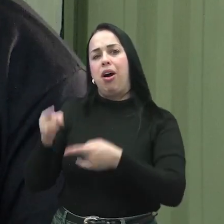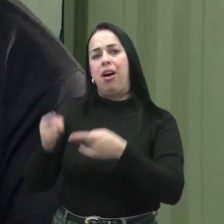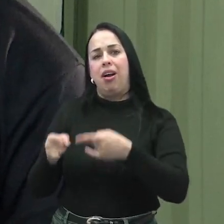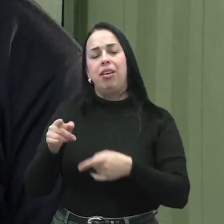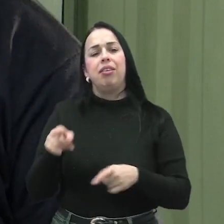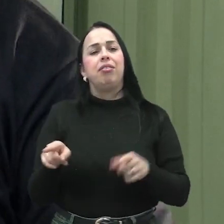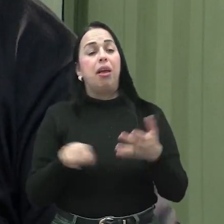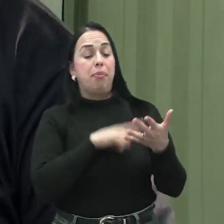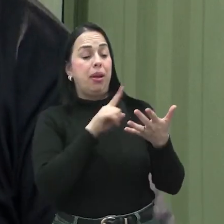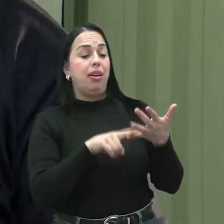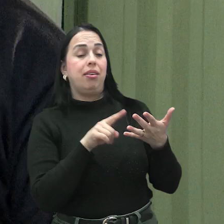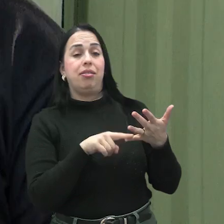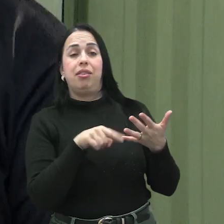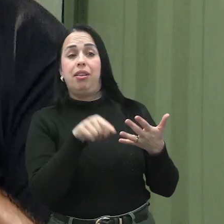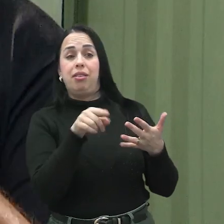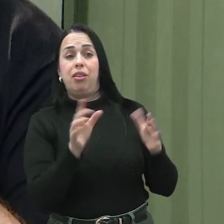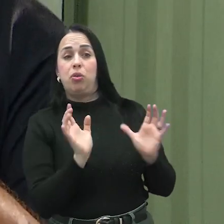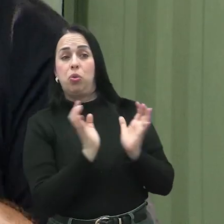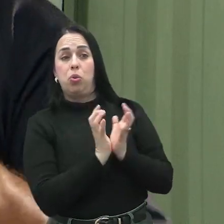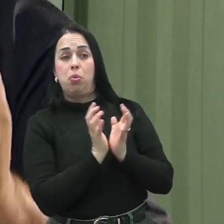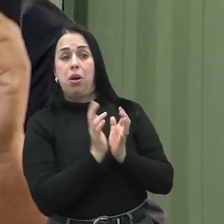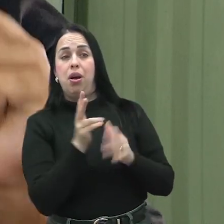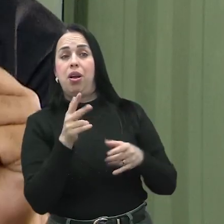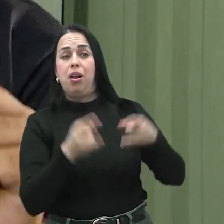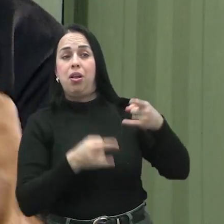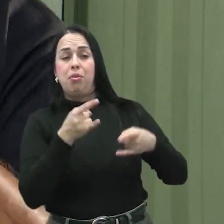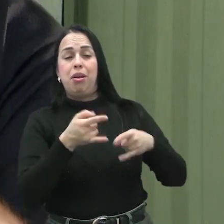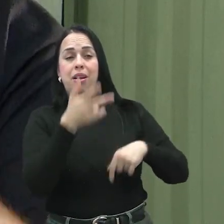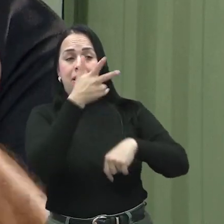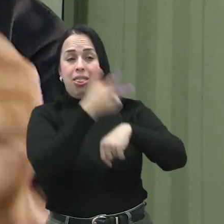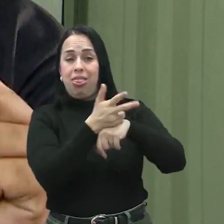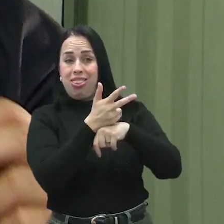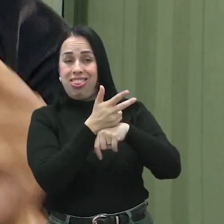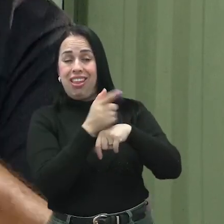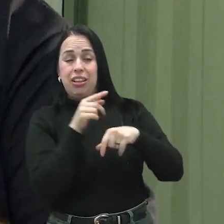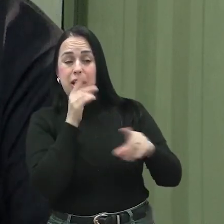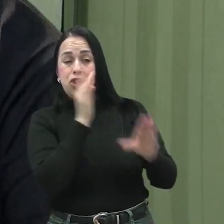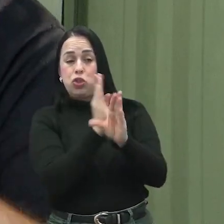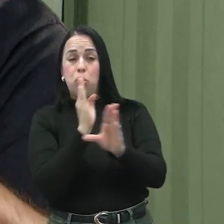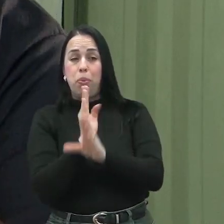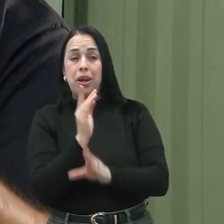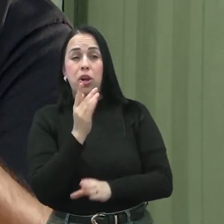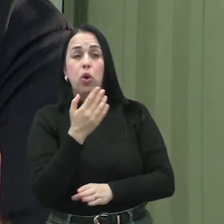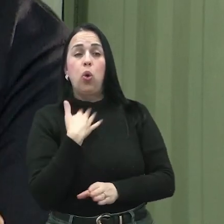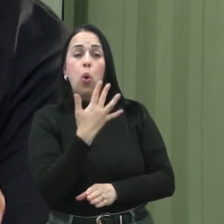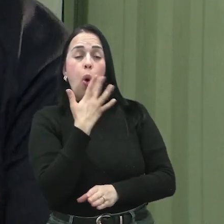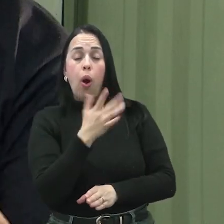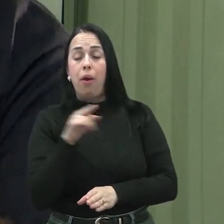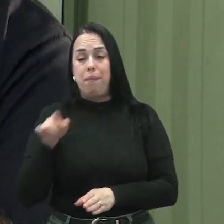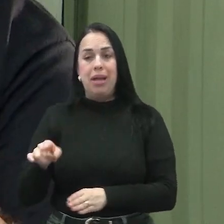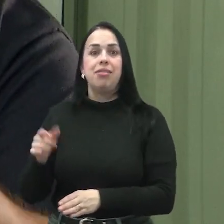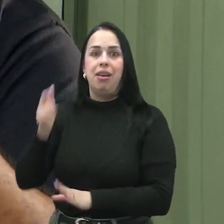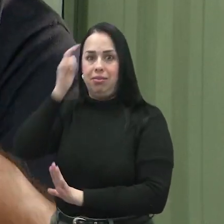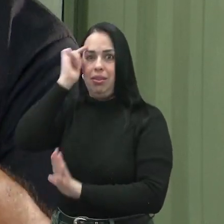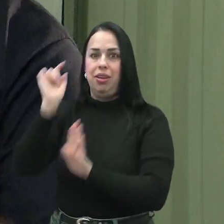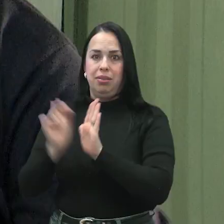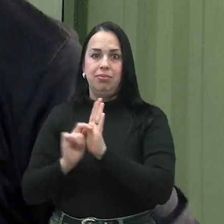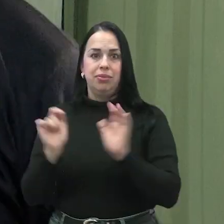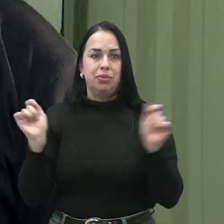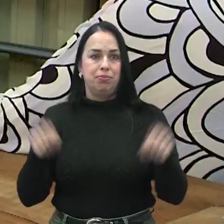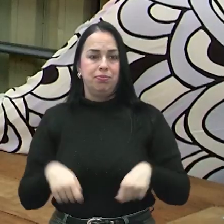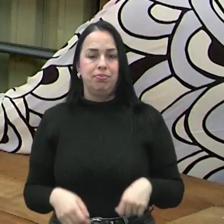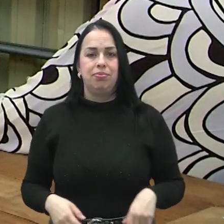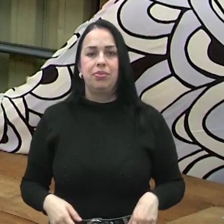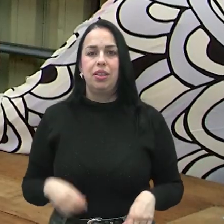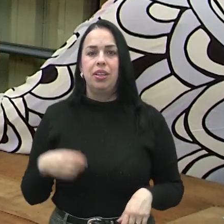ou aquilo. É o pessoal da robótica que não tem uma câmera que identifica cores e aí a IA vai ajudar a fazer a identificação de